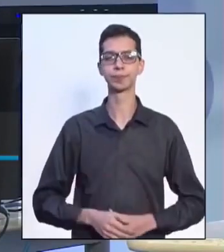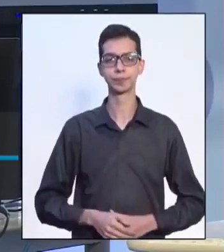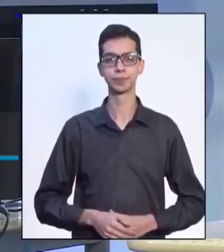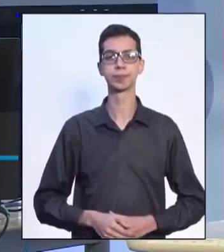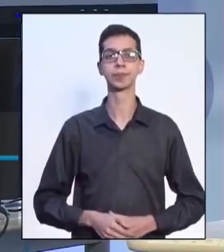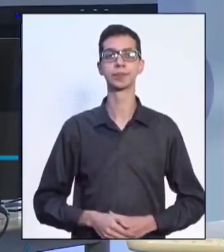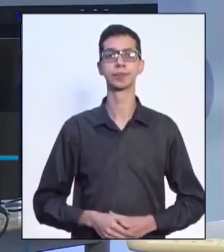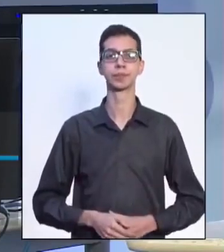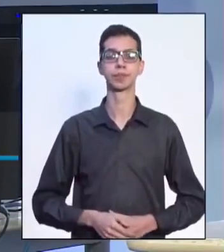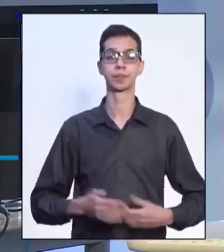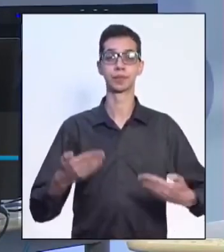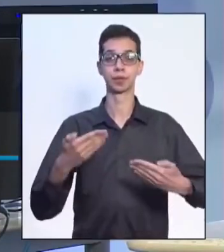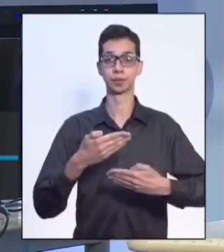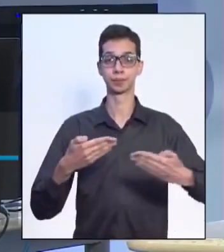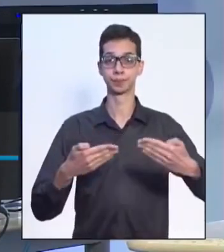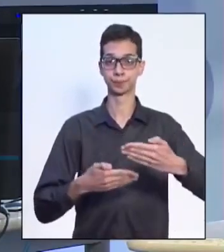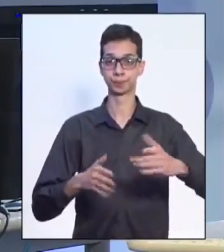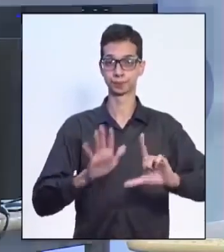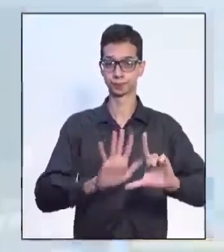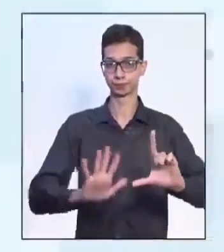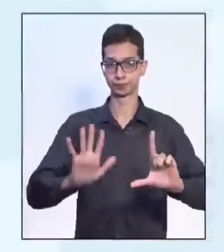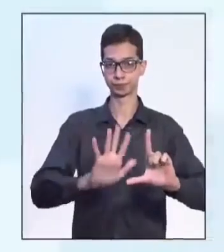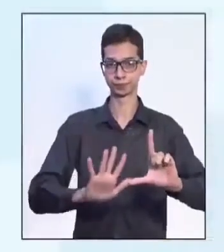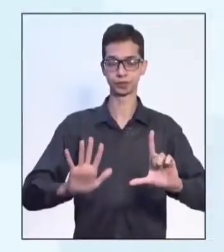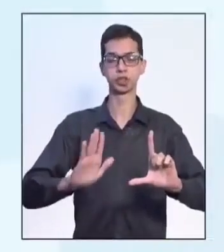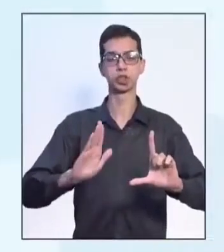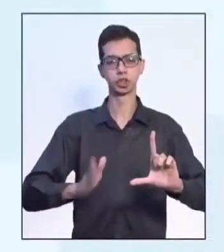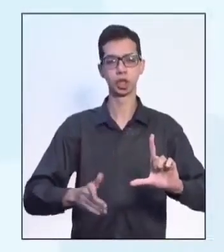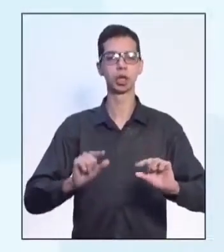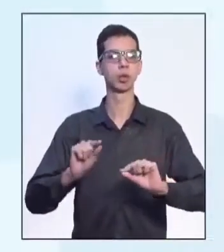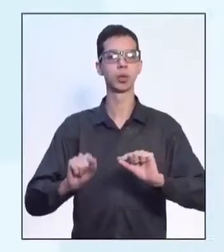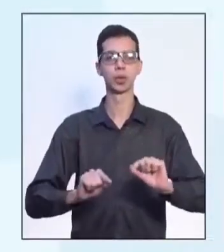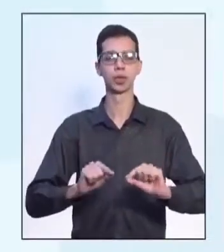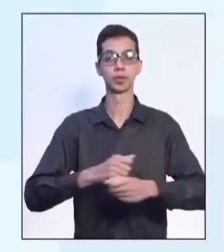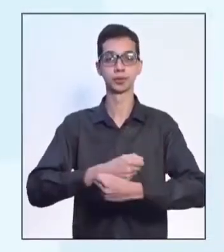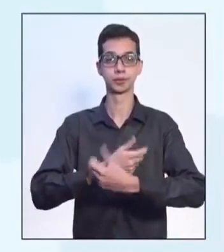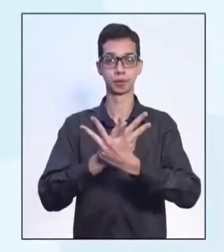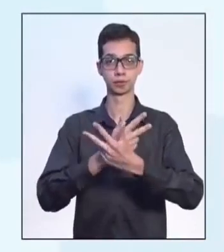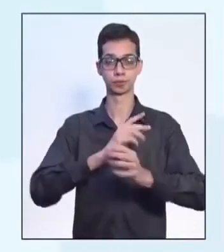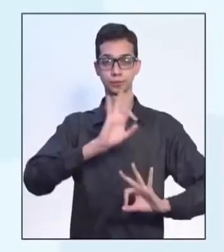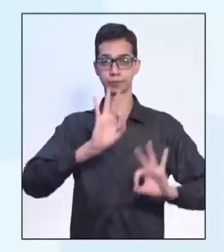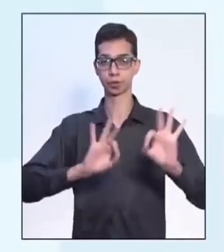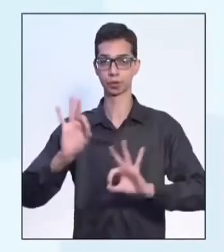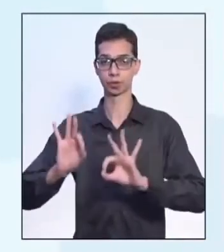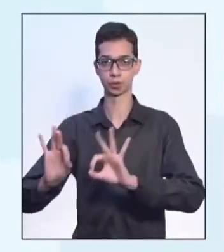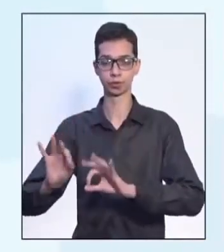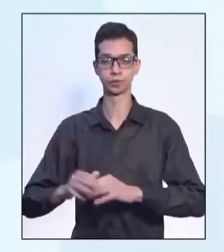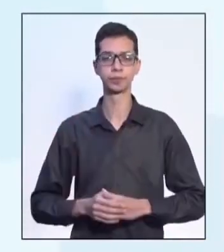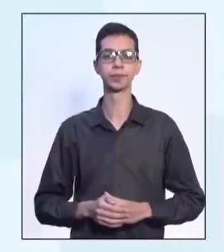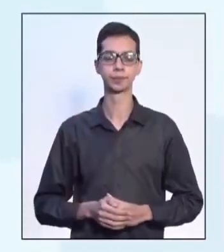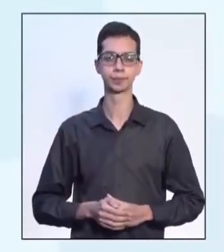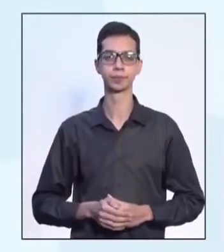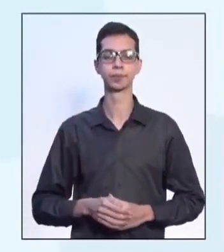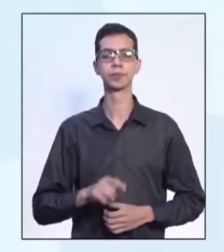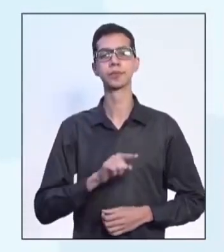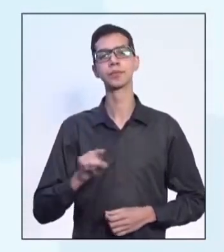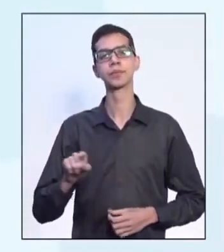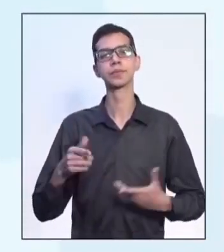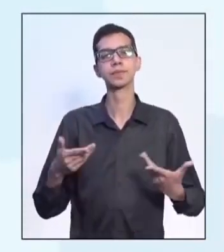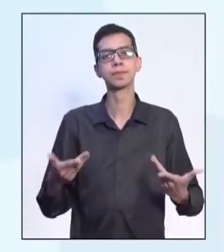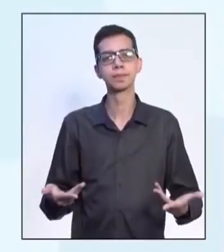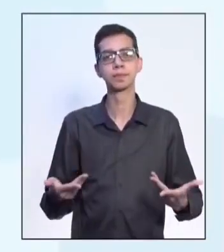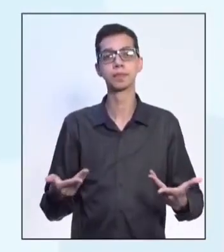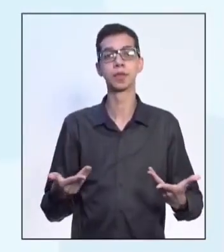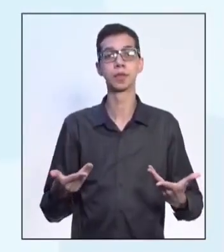slide, eu coloquei para vocês a definição da equação do terceiro grau. Então, seja a equação